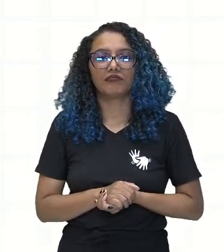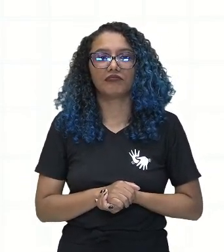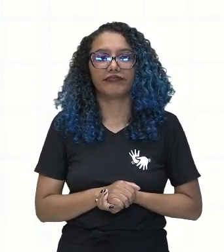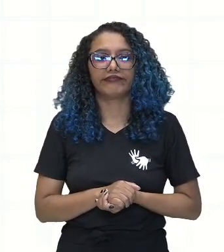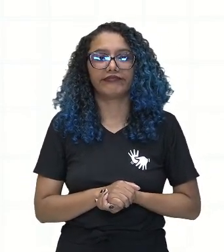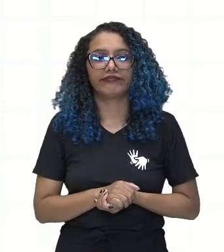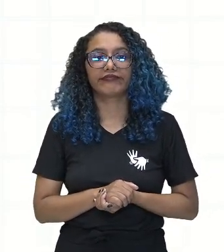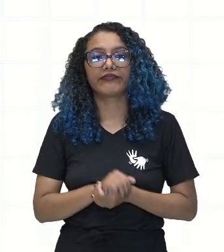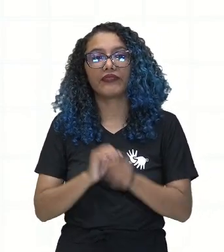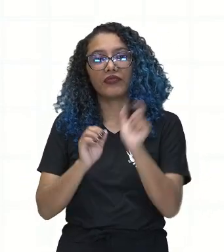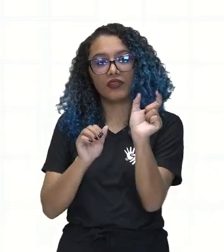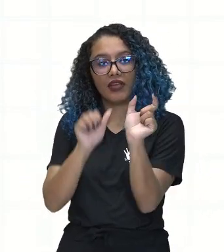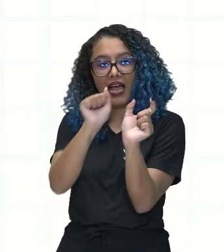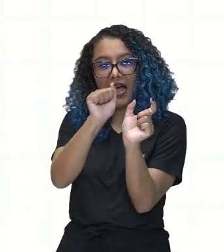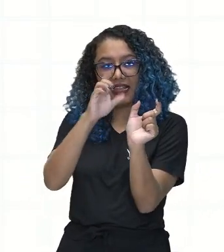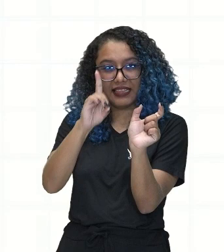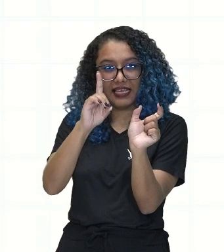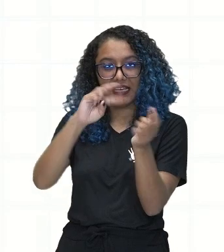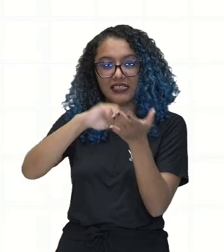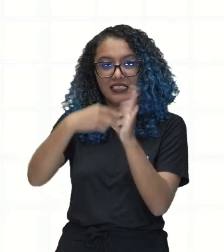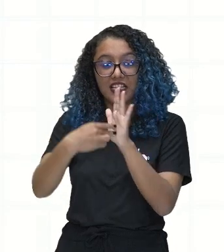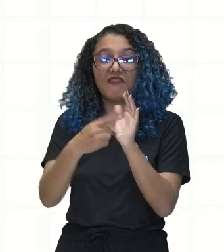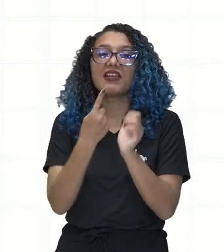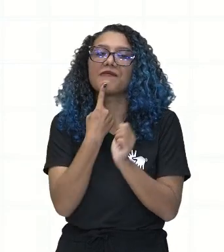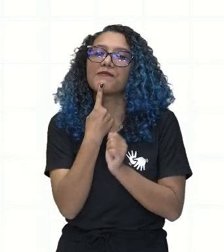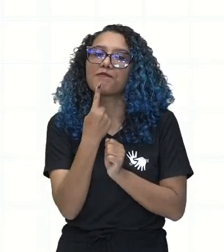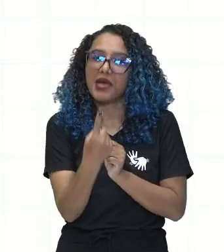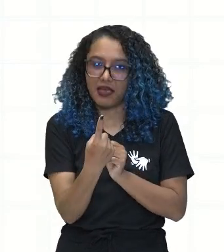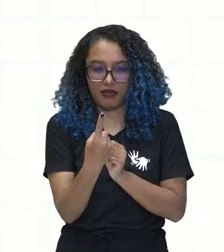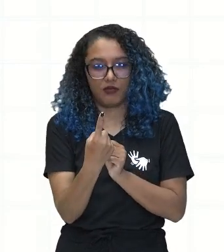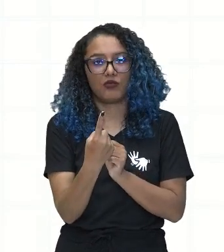próximo, né? É um prefixo latim.